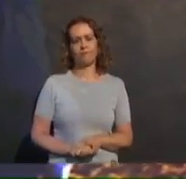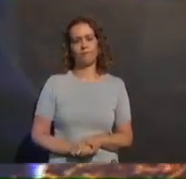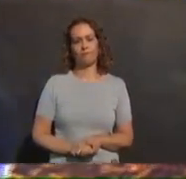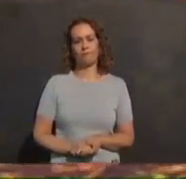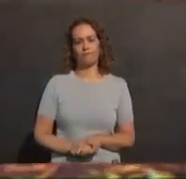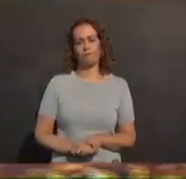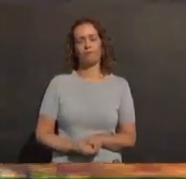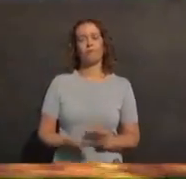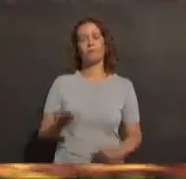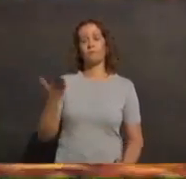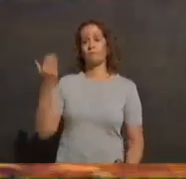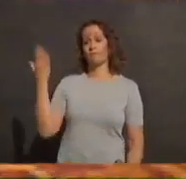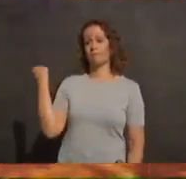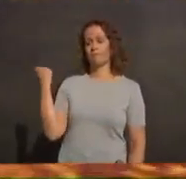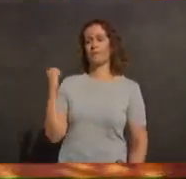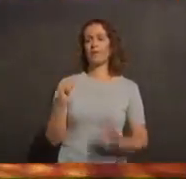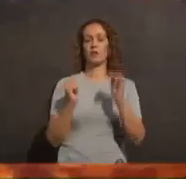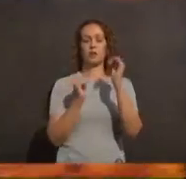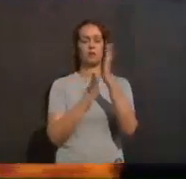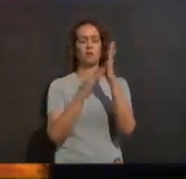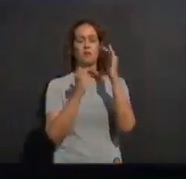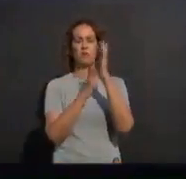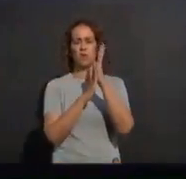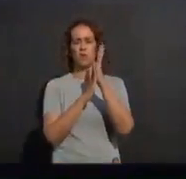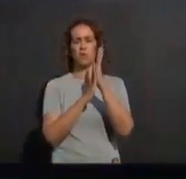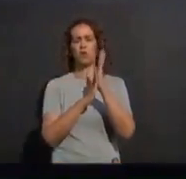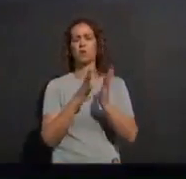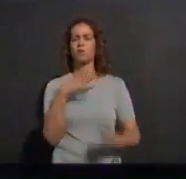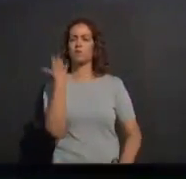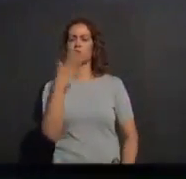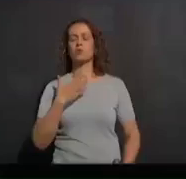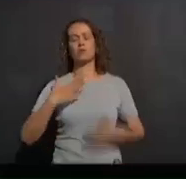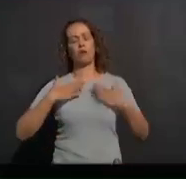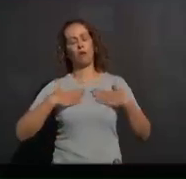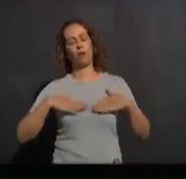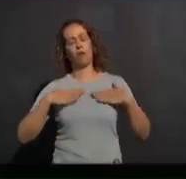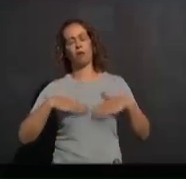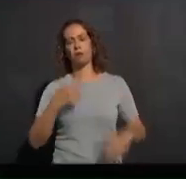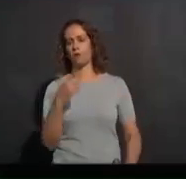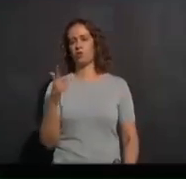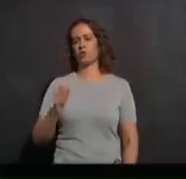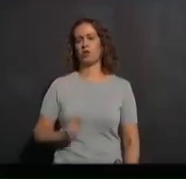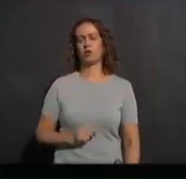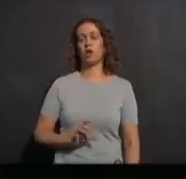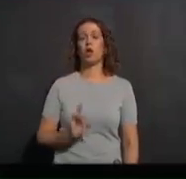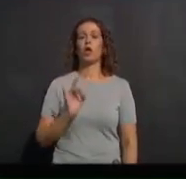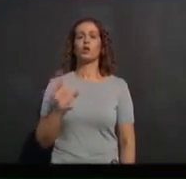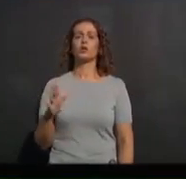Na minha época, louvor não tinha música lenta. Na minha época, era só